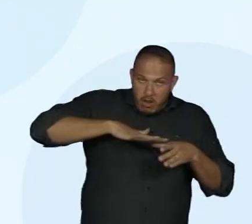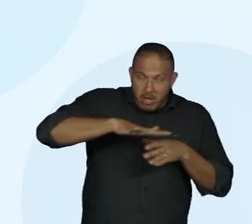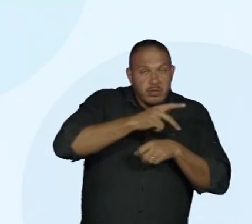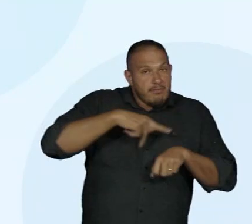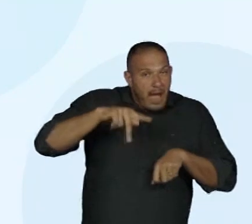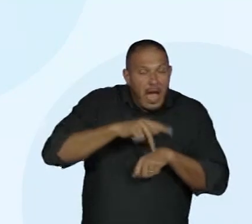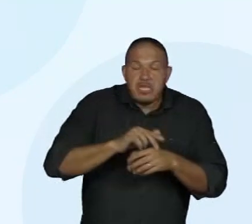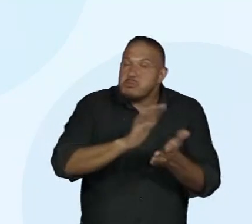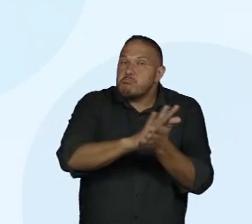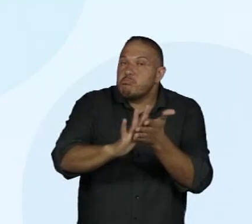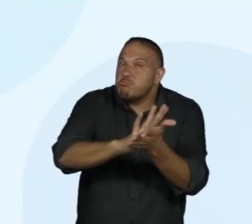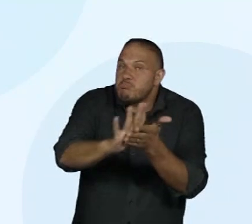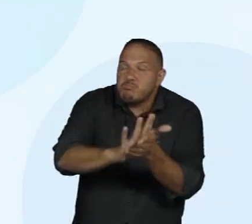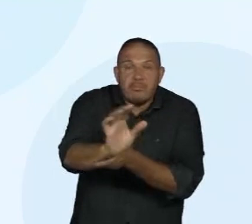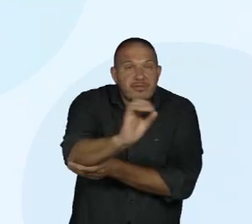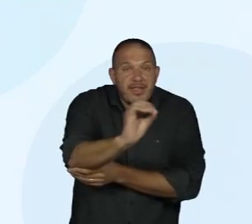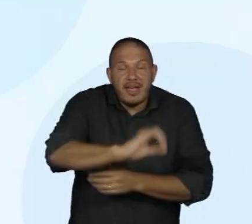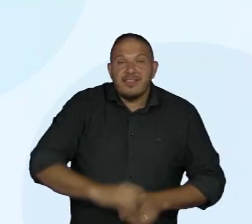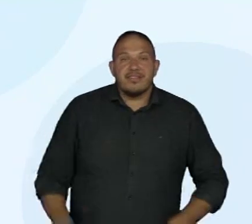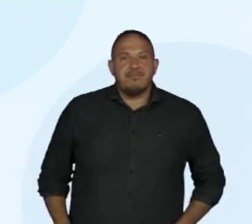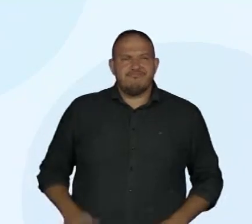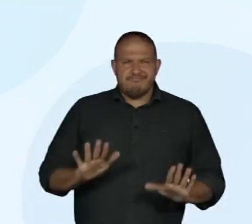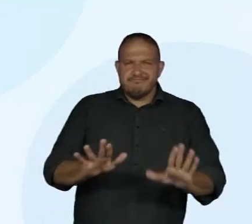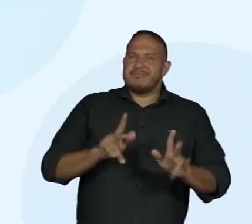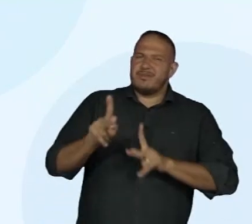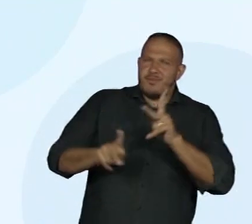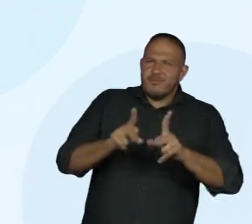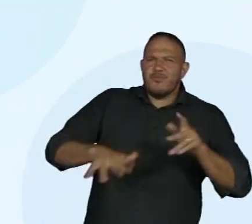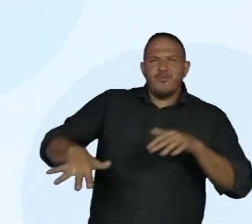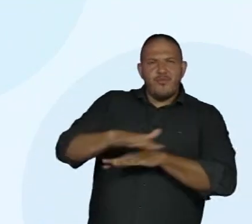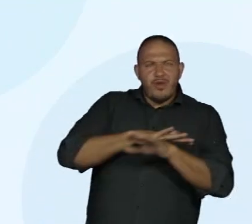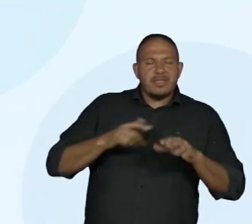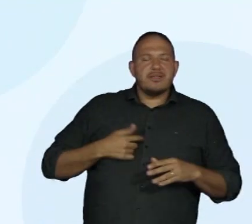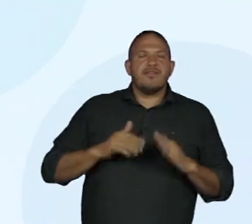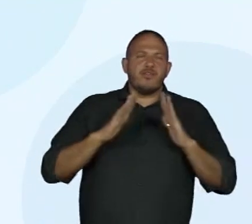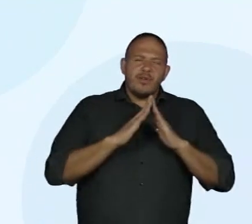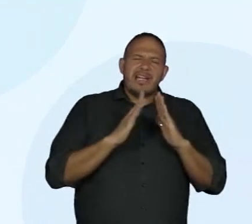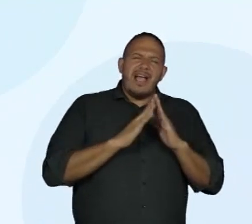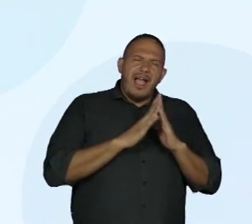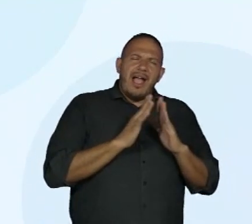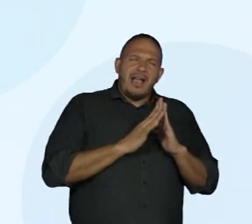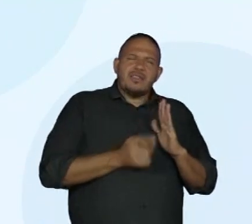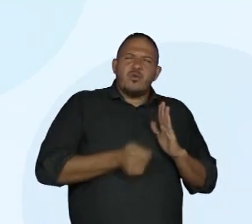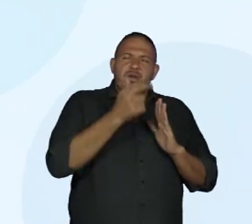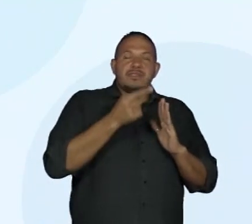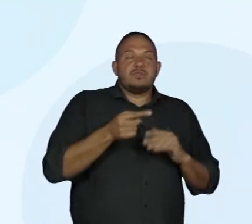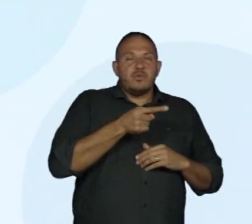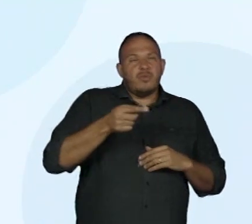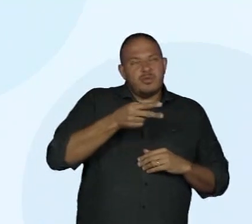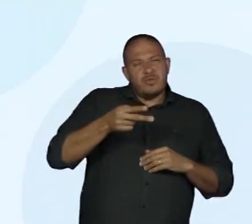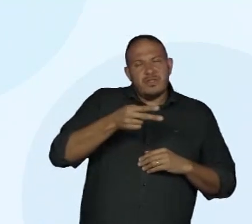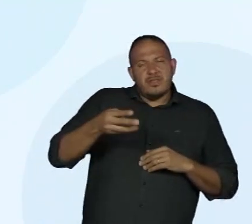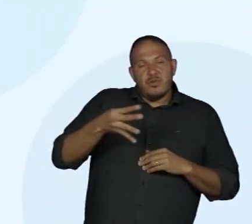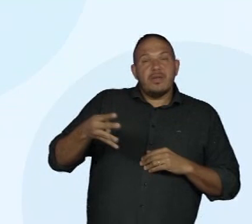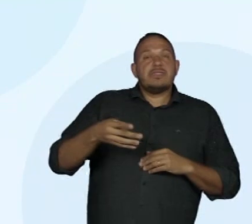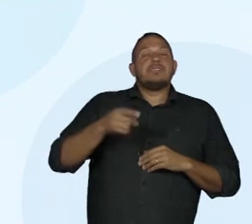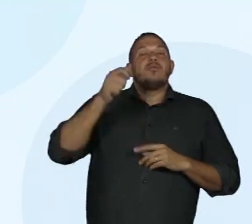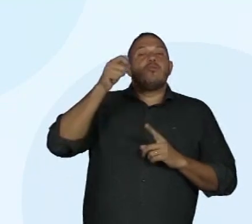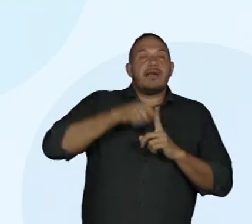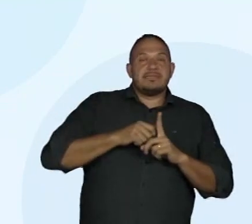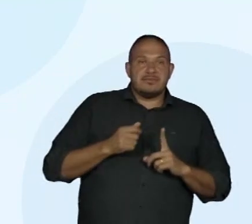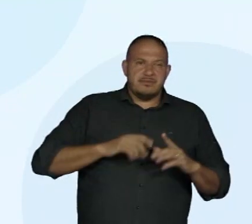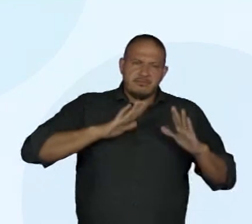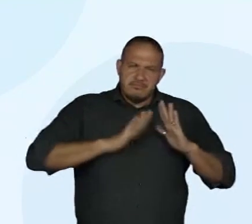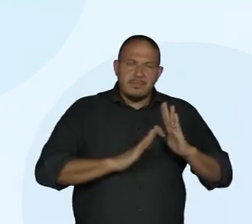transmitida dentro do território. A população ficou em casa por mais de 4 semanas. Por isso, o governo